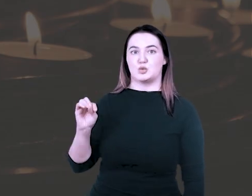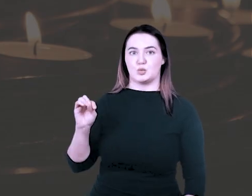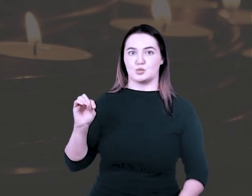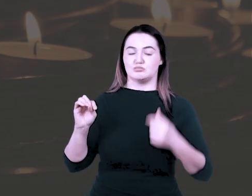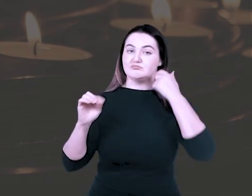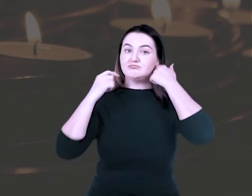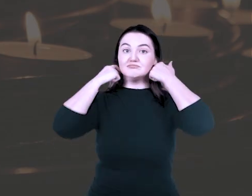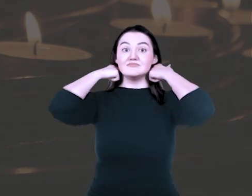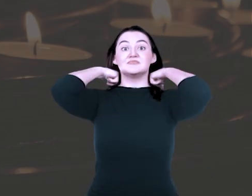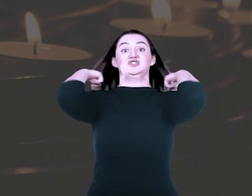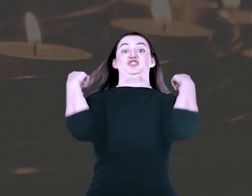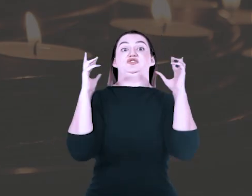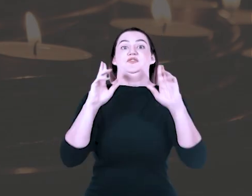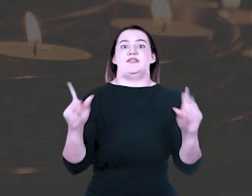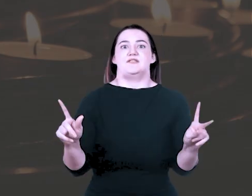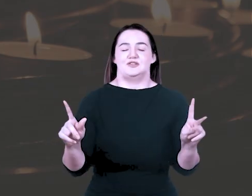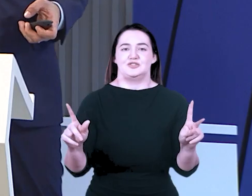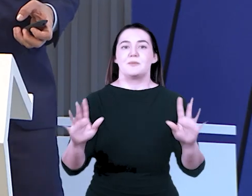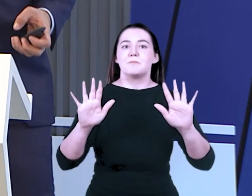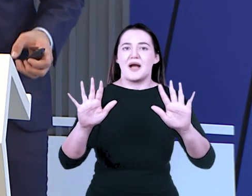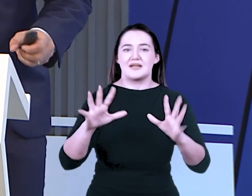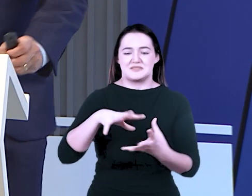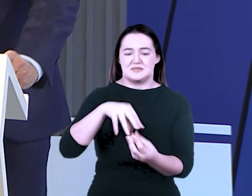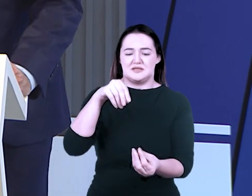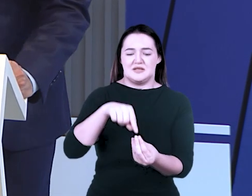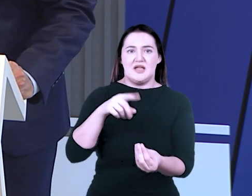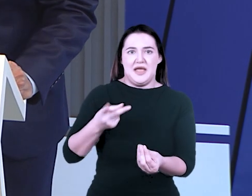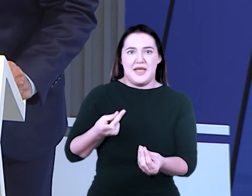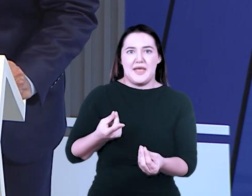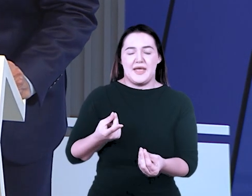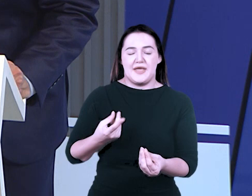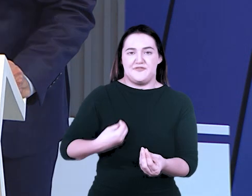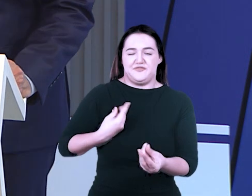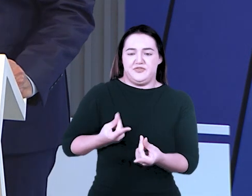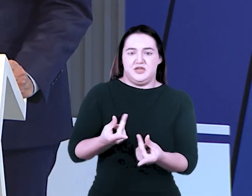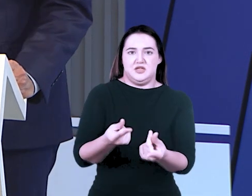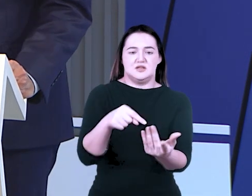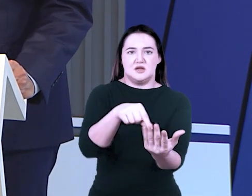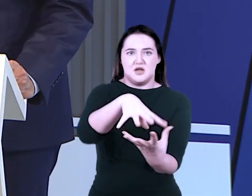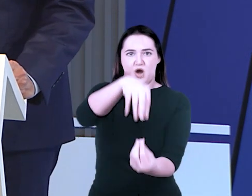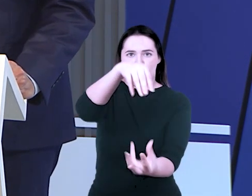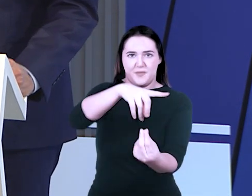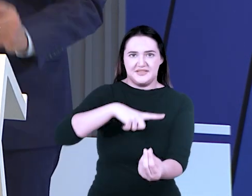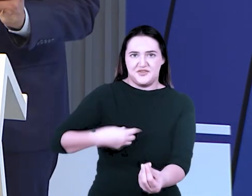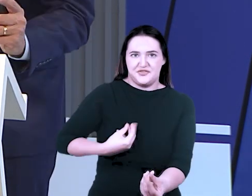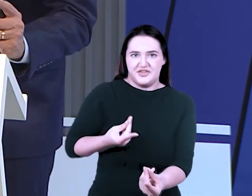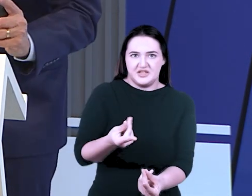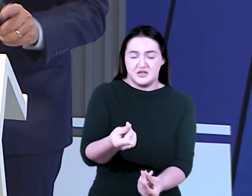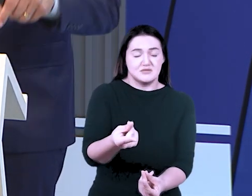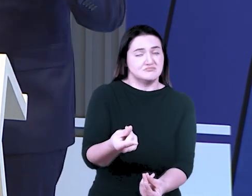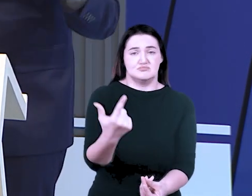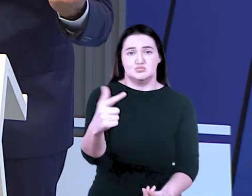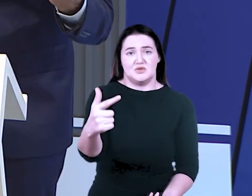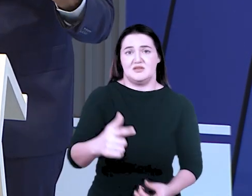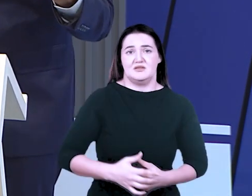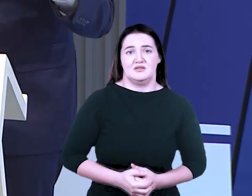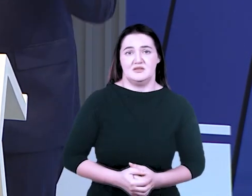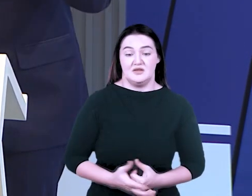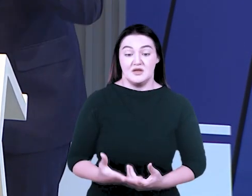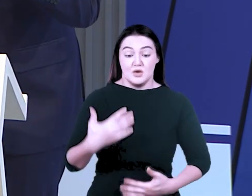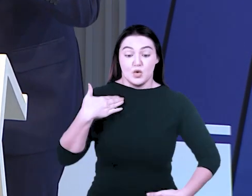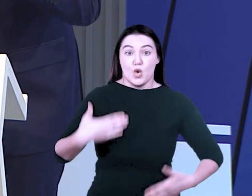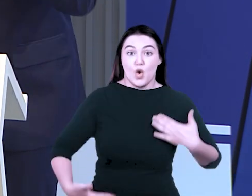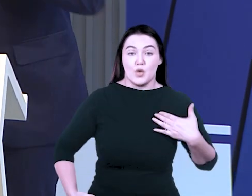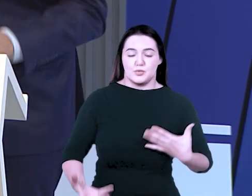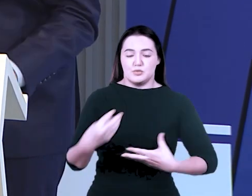e espírito serem imortais. Não há imortalidade no ser humano. Há sim morte,